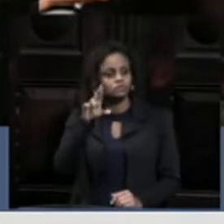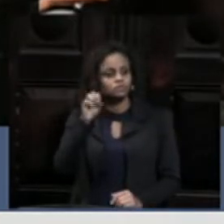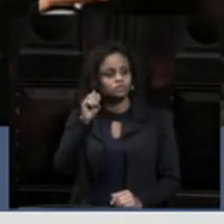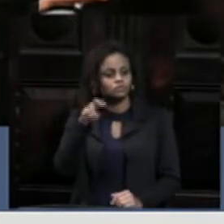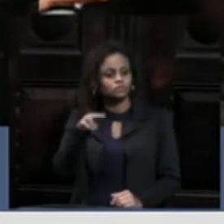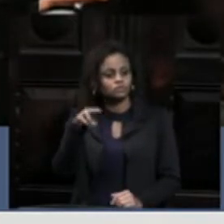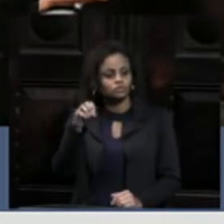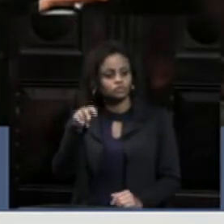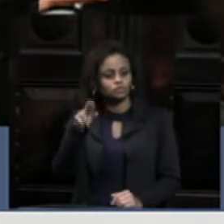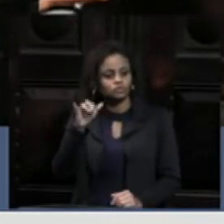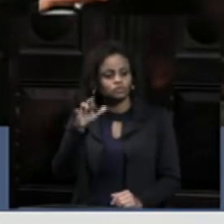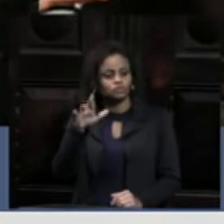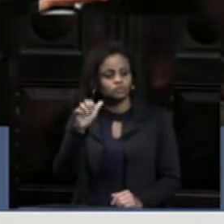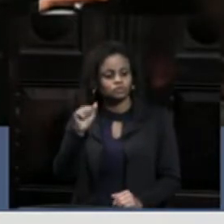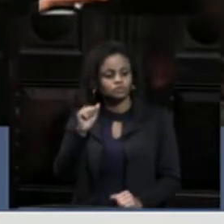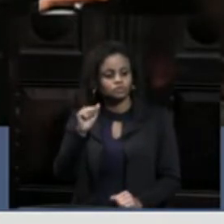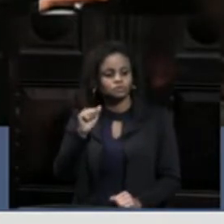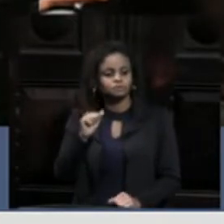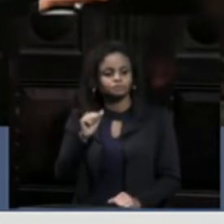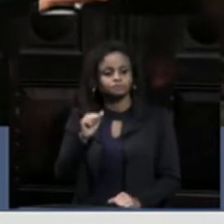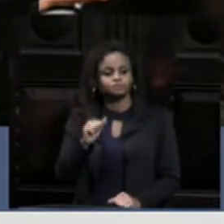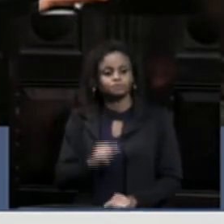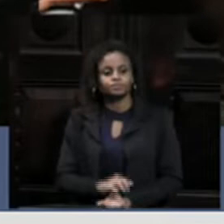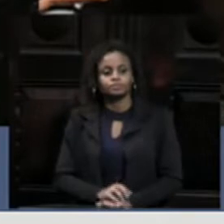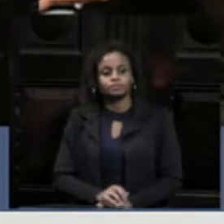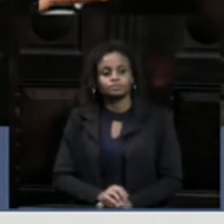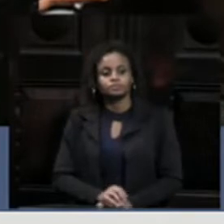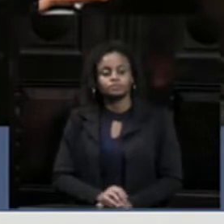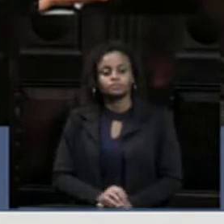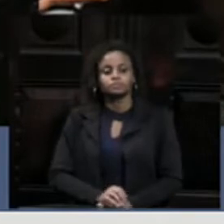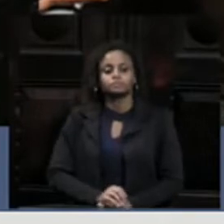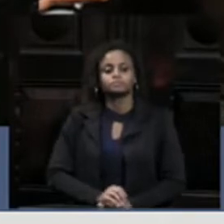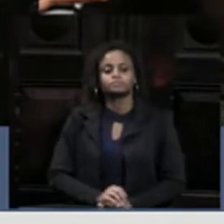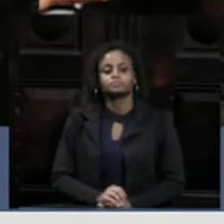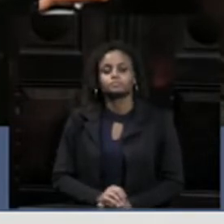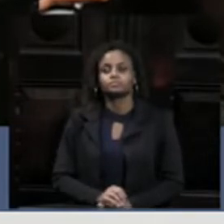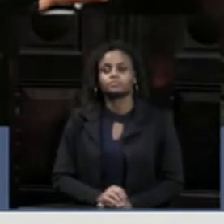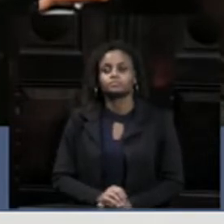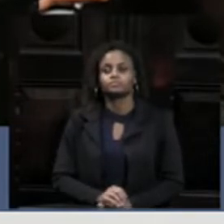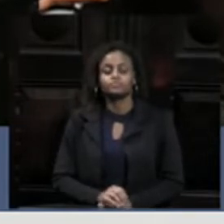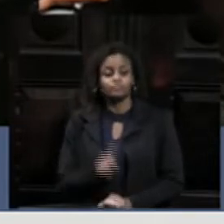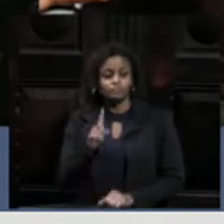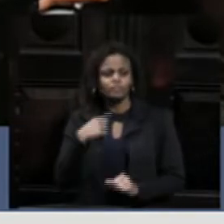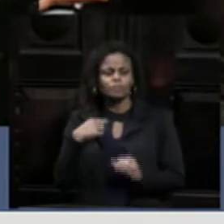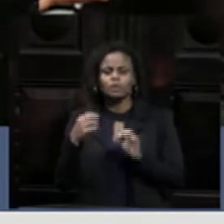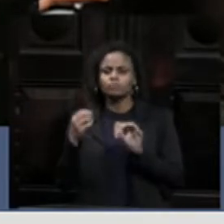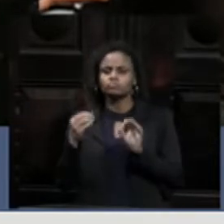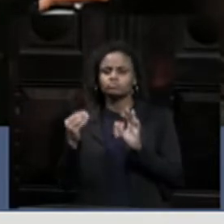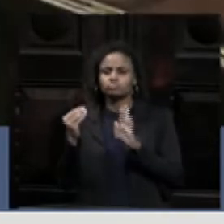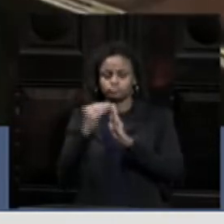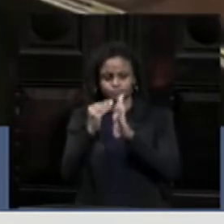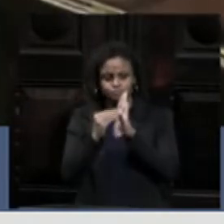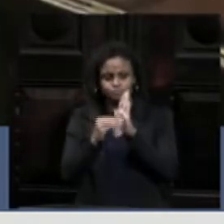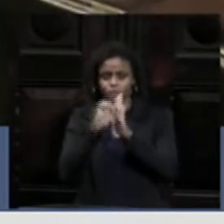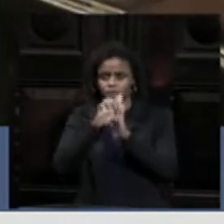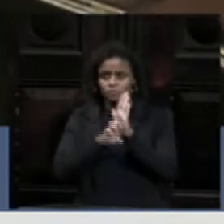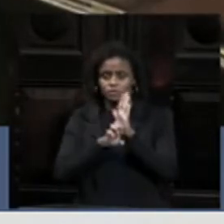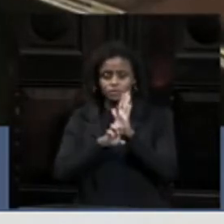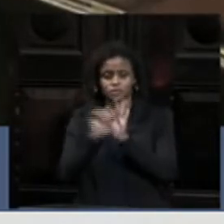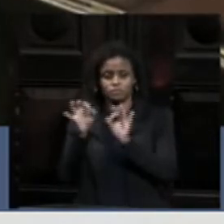Presidente, antes do Anderson falar ali, é porque eu apresentei algumas emendas no primeiro